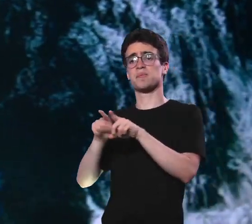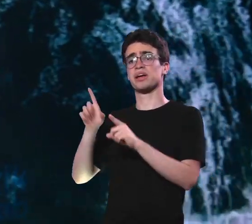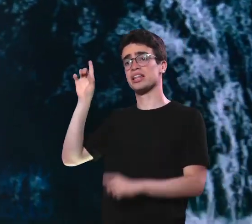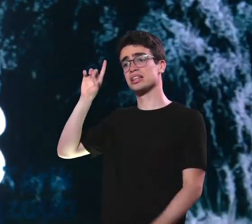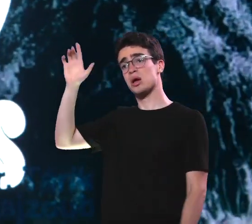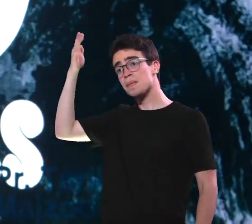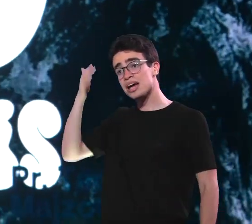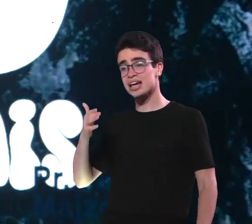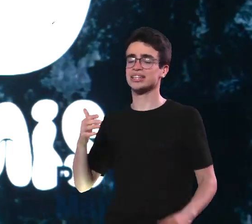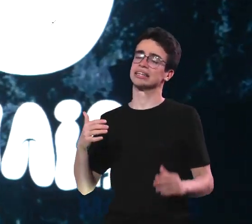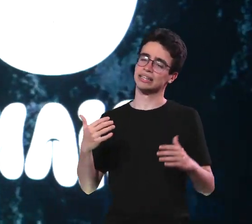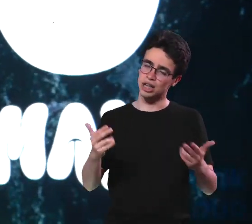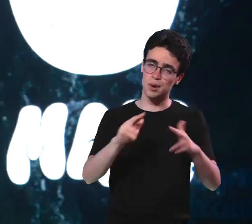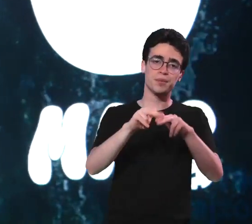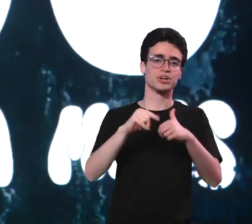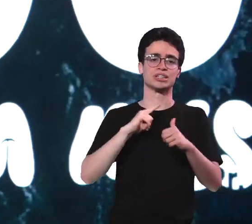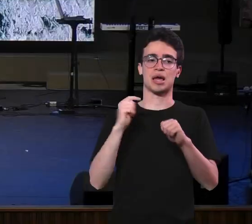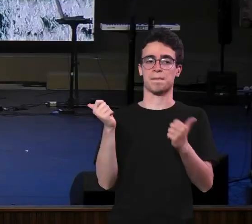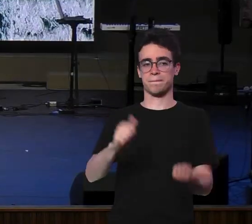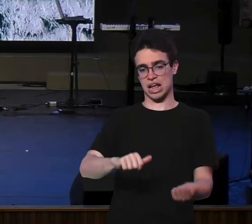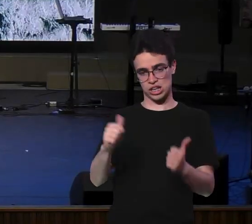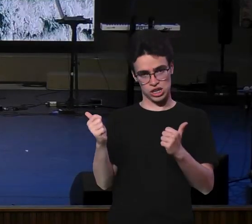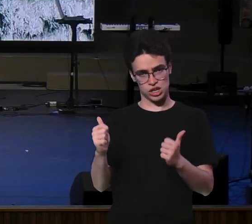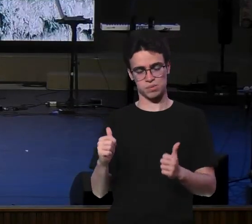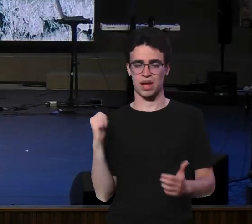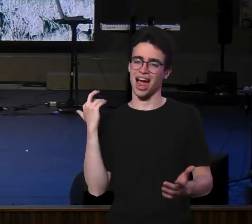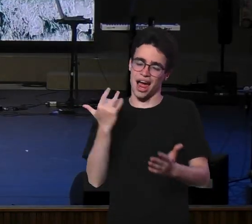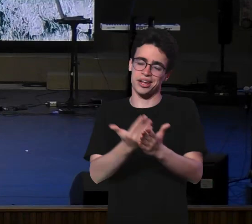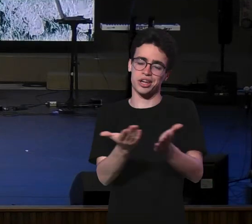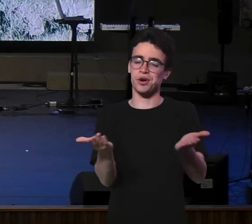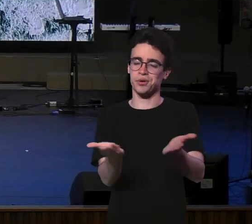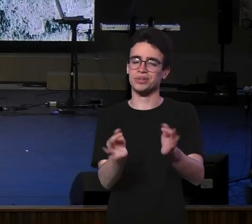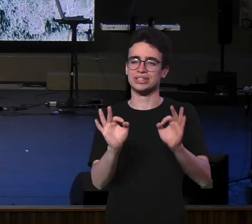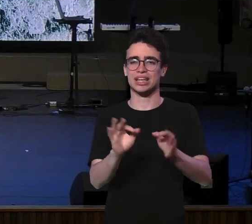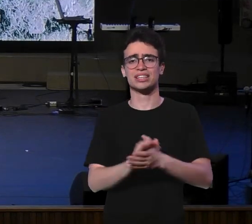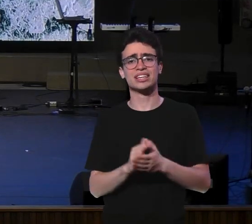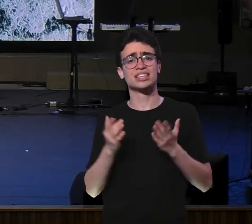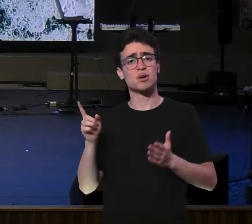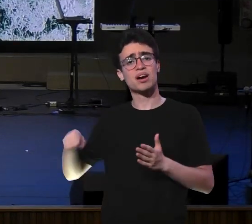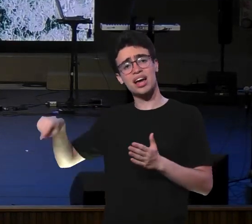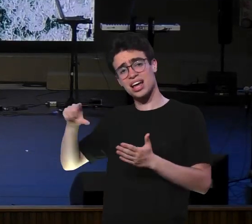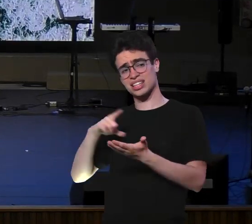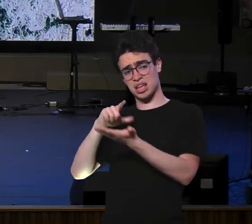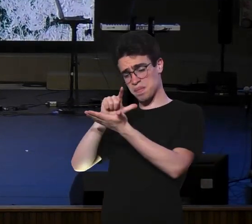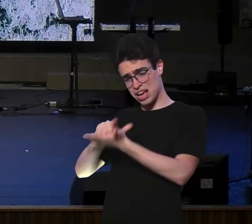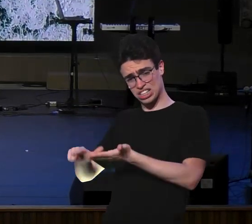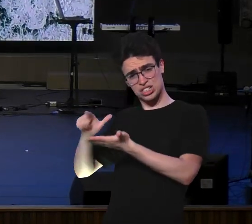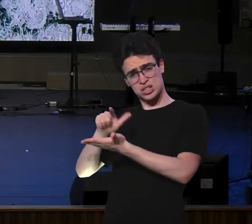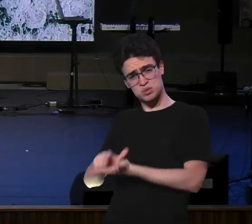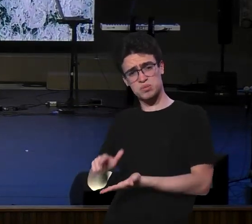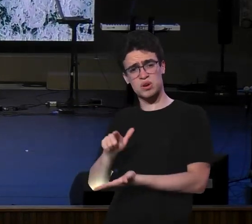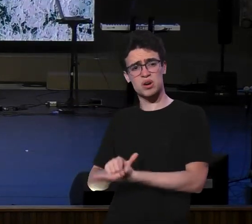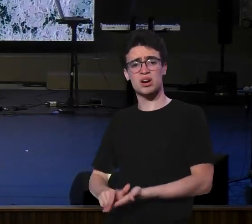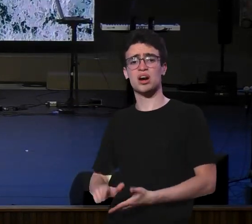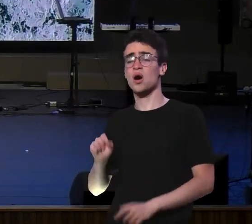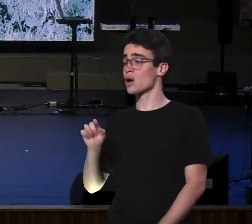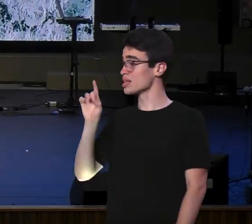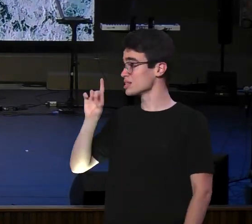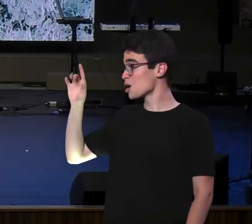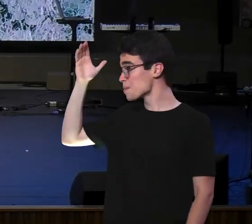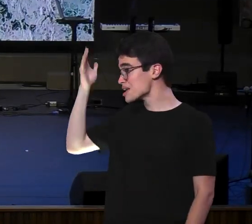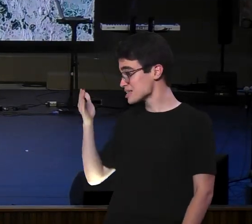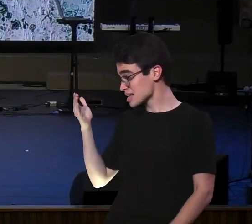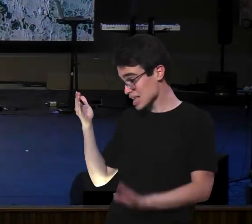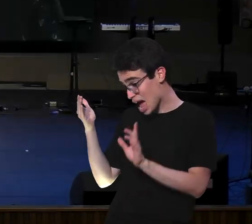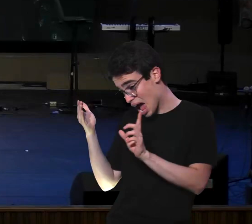a gente faz batismo até hoje. E eles se lavavam ali antes de entrar na presença de Deus. E